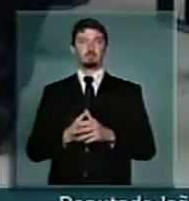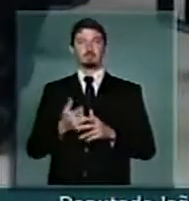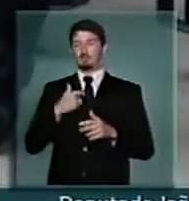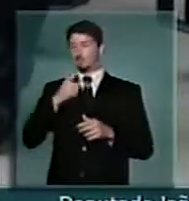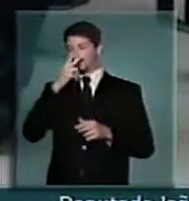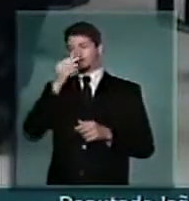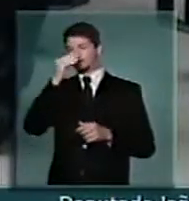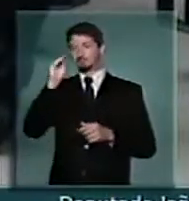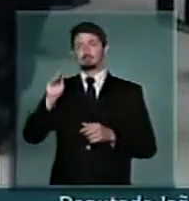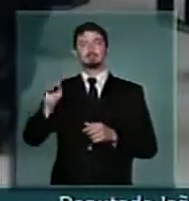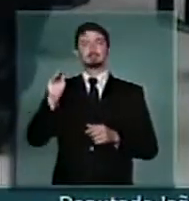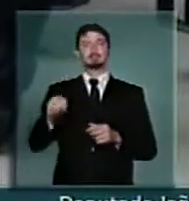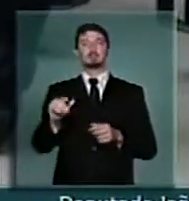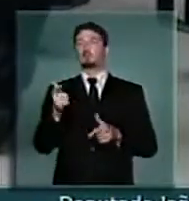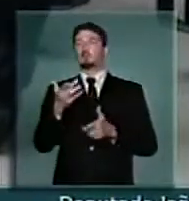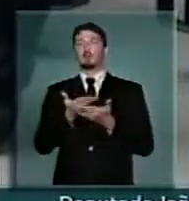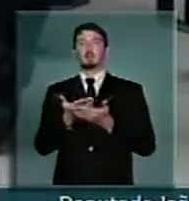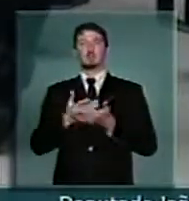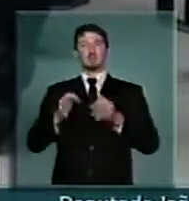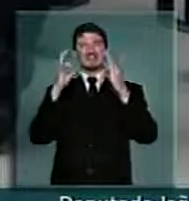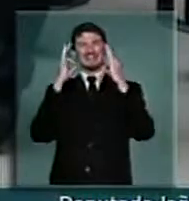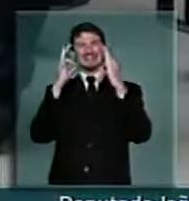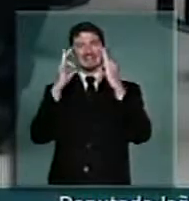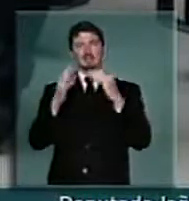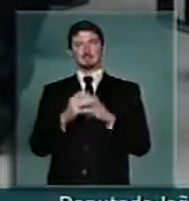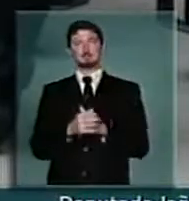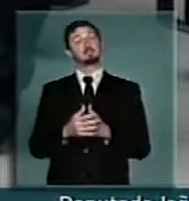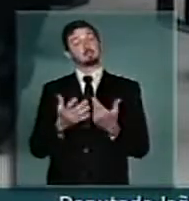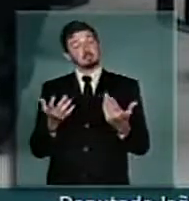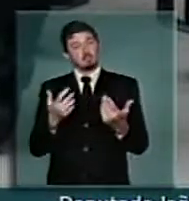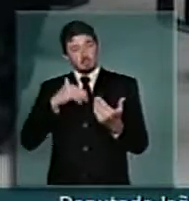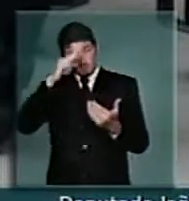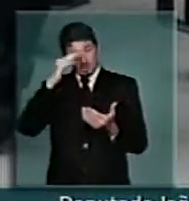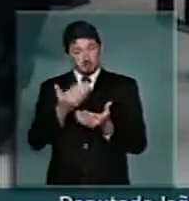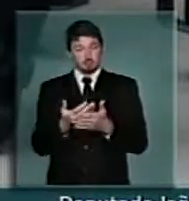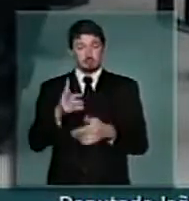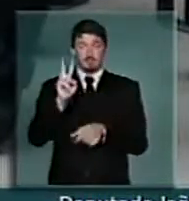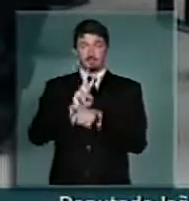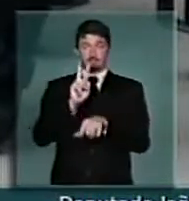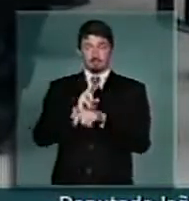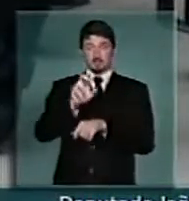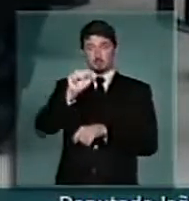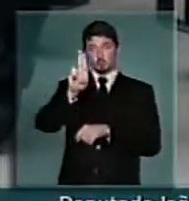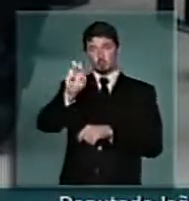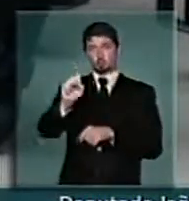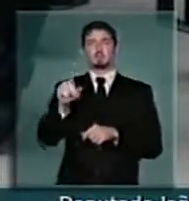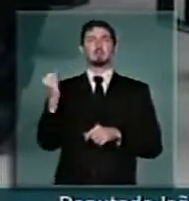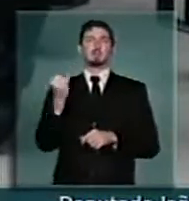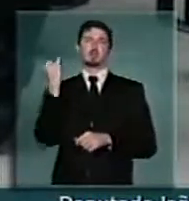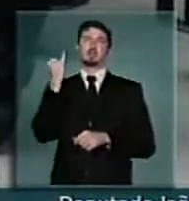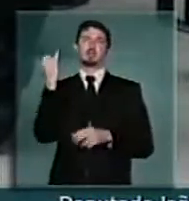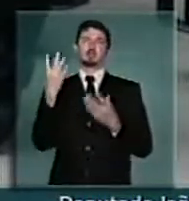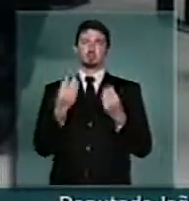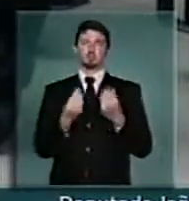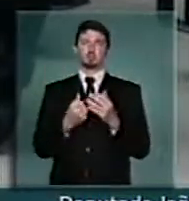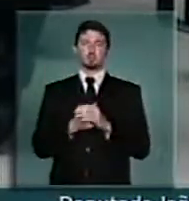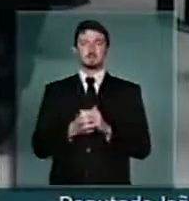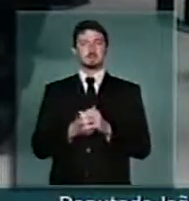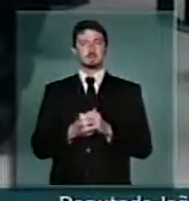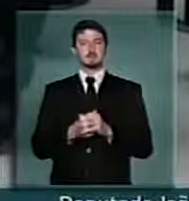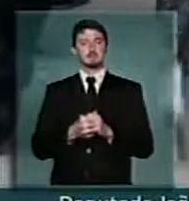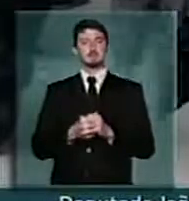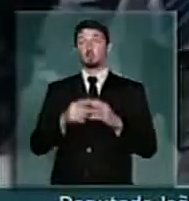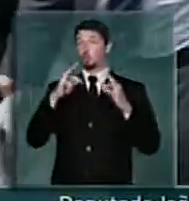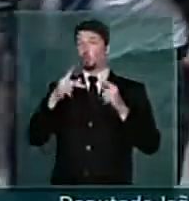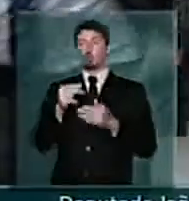amígua, sem ter um tratamento. Então, acredito que a defesa do SUS é fundamental e todo tipo